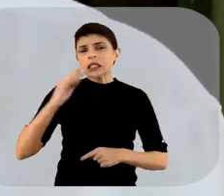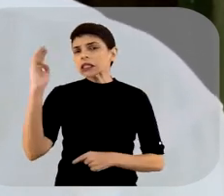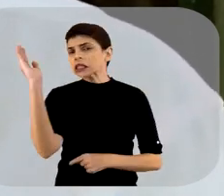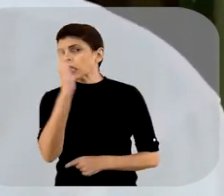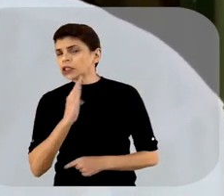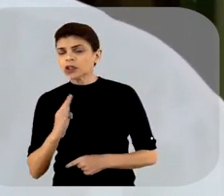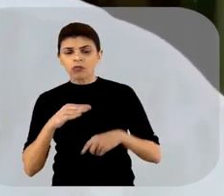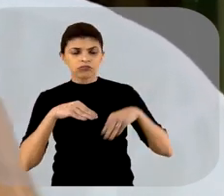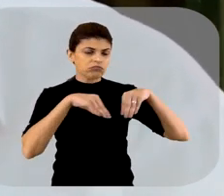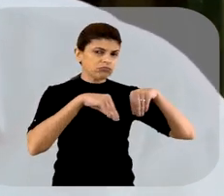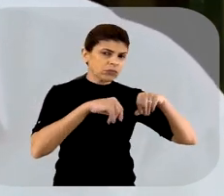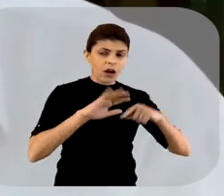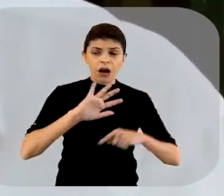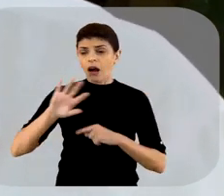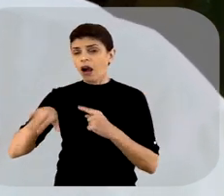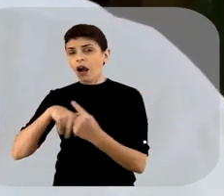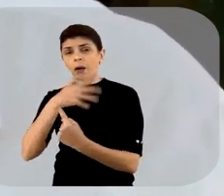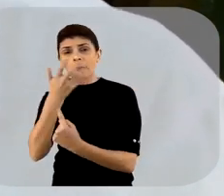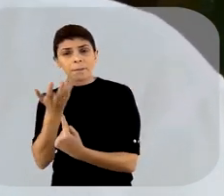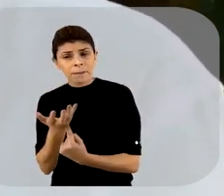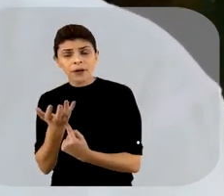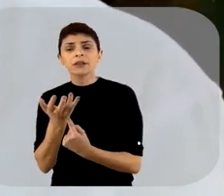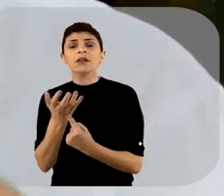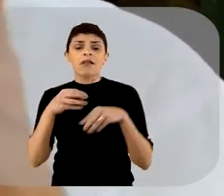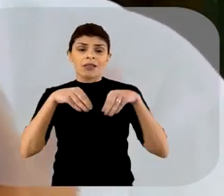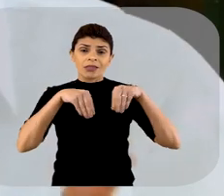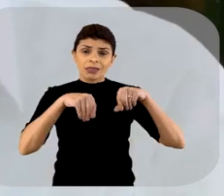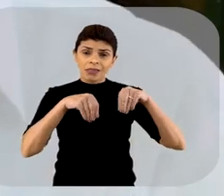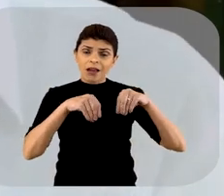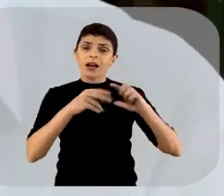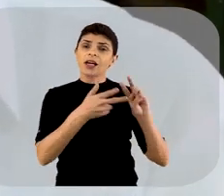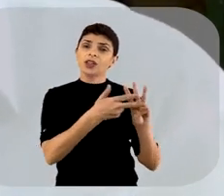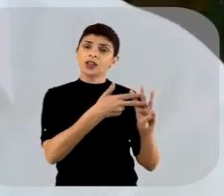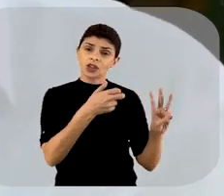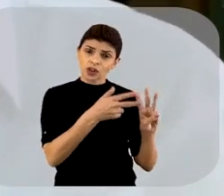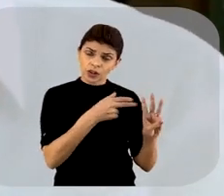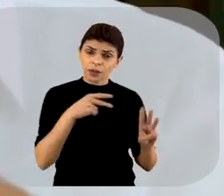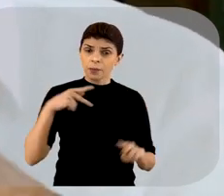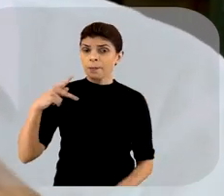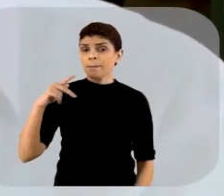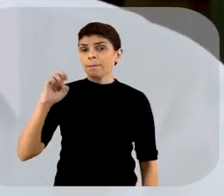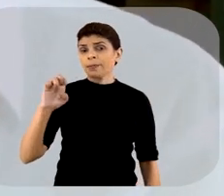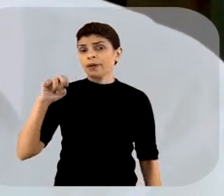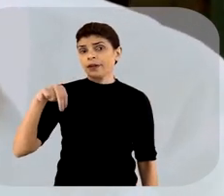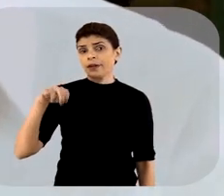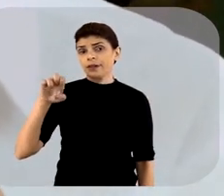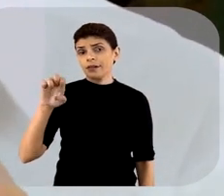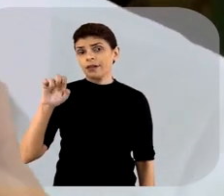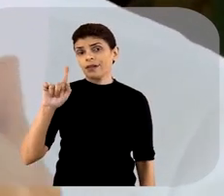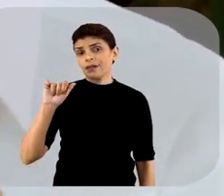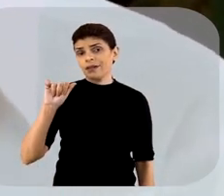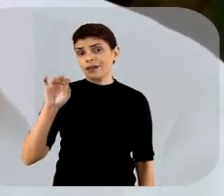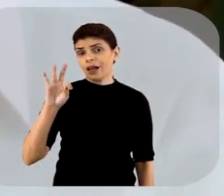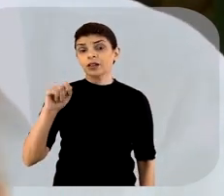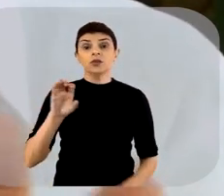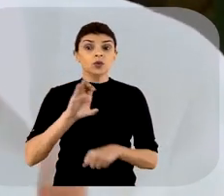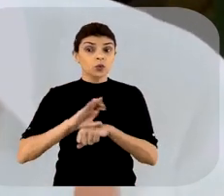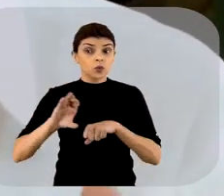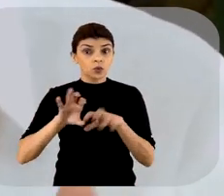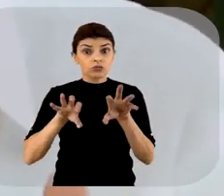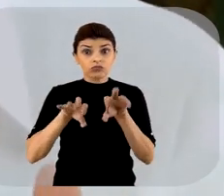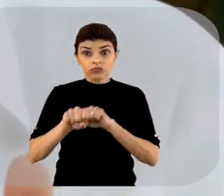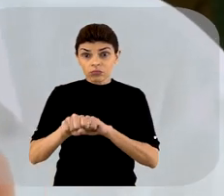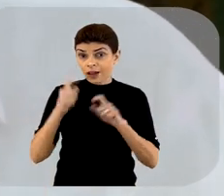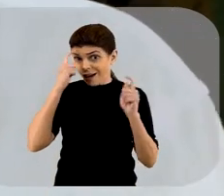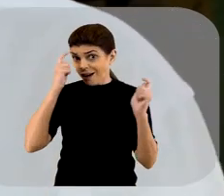Gestão Territorial e Ambiental em Terras Indígenas, PNGAT, né? Há processos de capacitação pelo